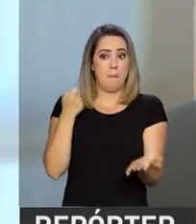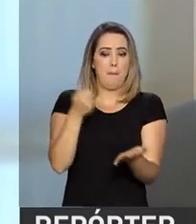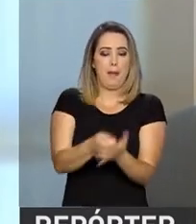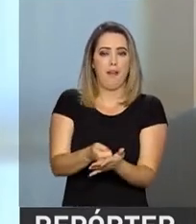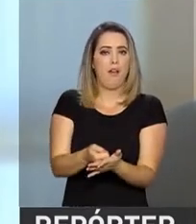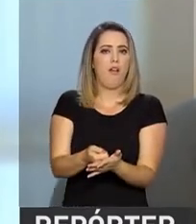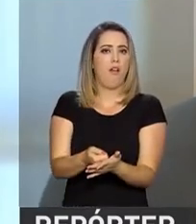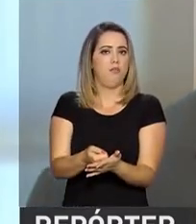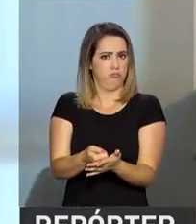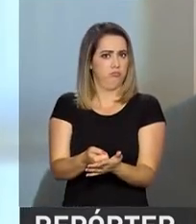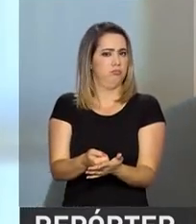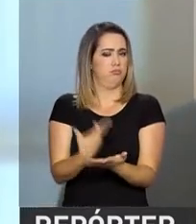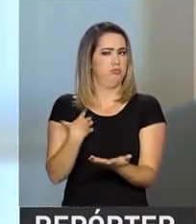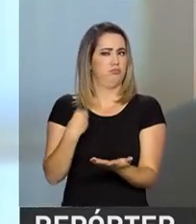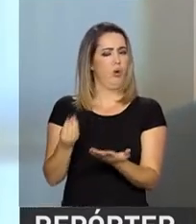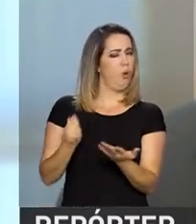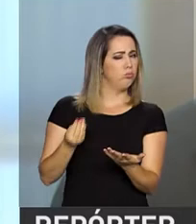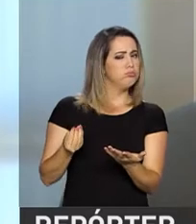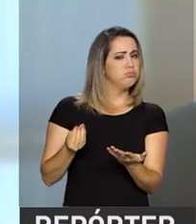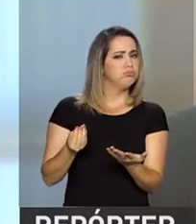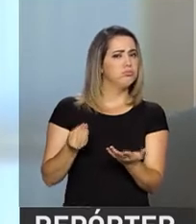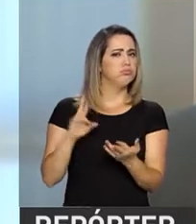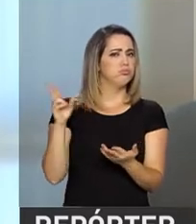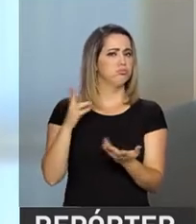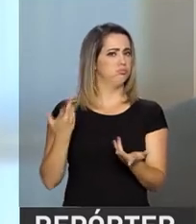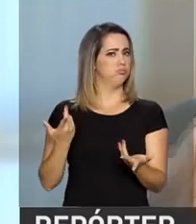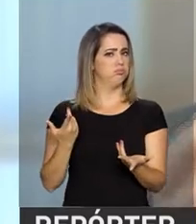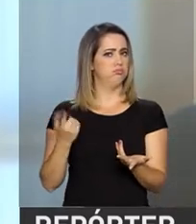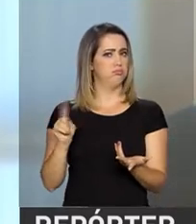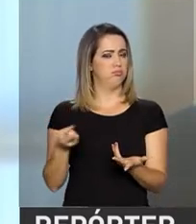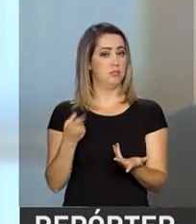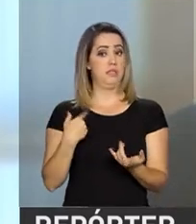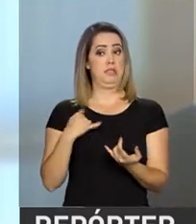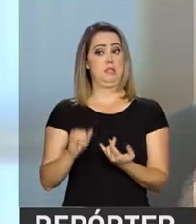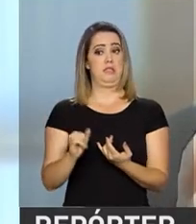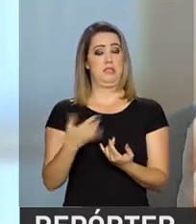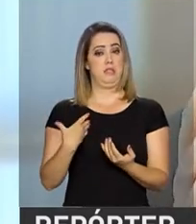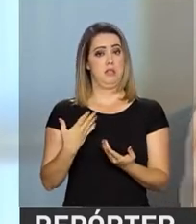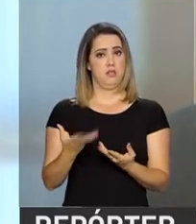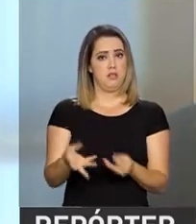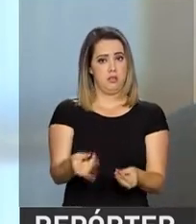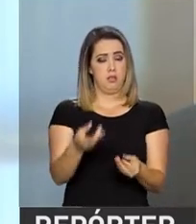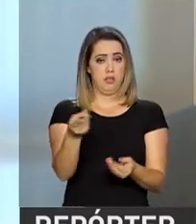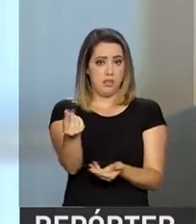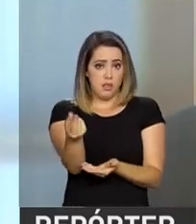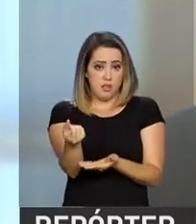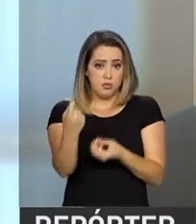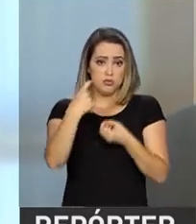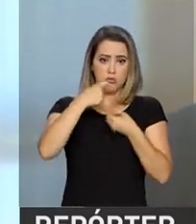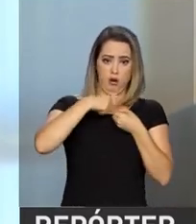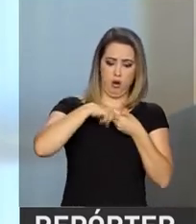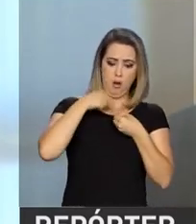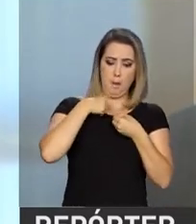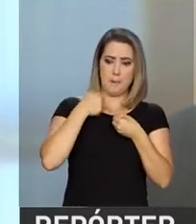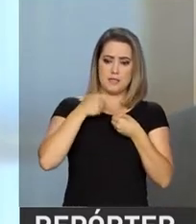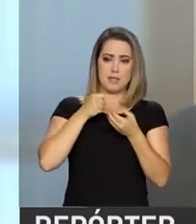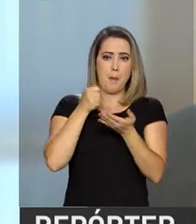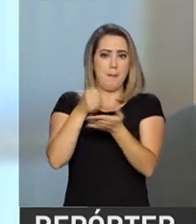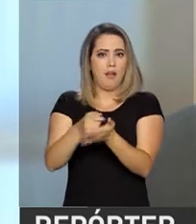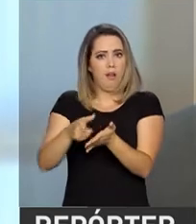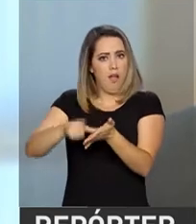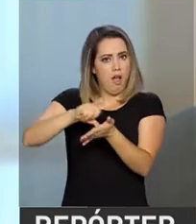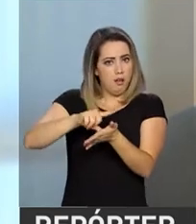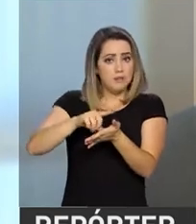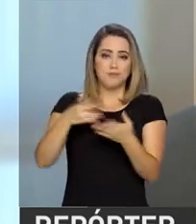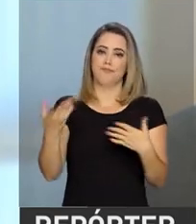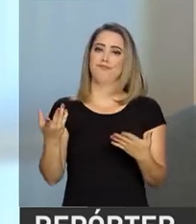receber isso você vai ter que depositar não sei quantos mil reais para a gente. Se o aposentado, pensionista,